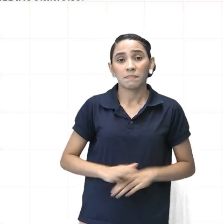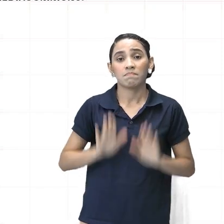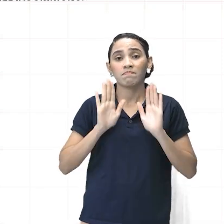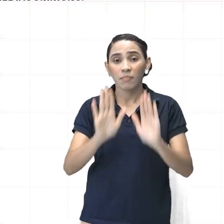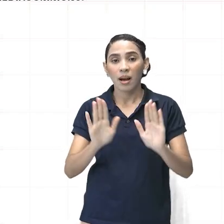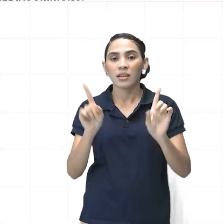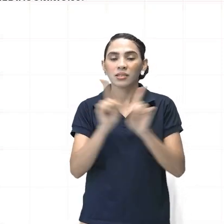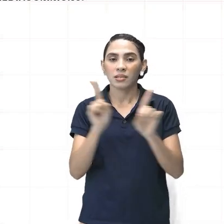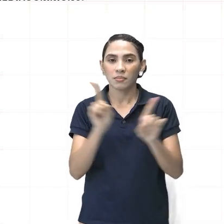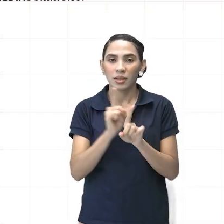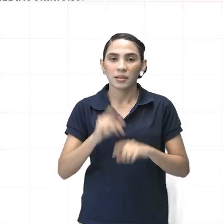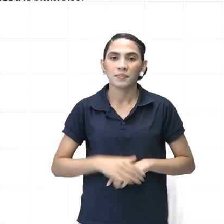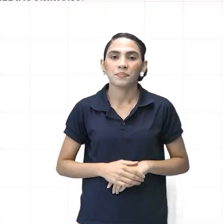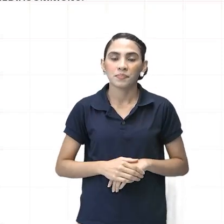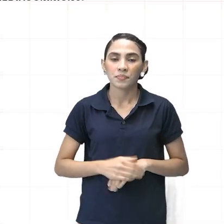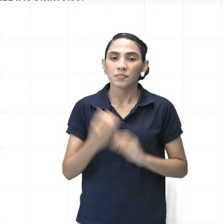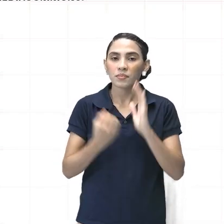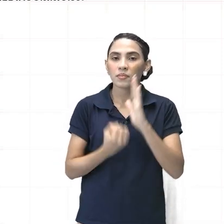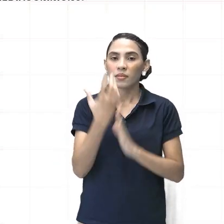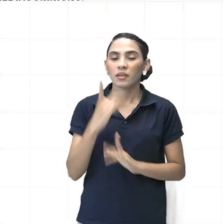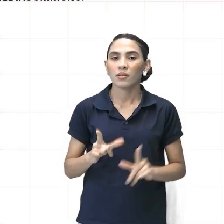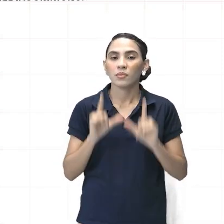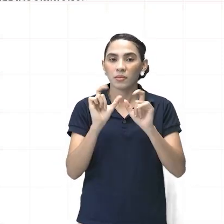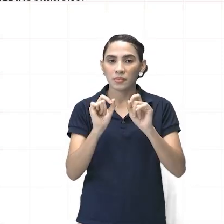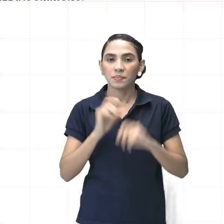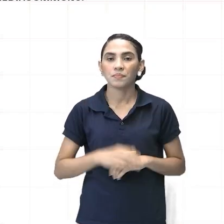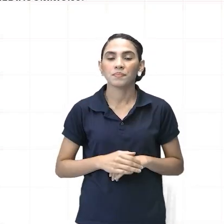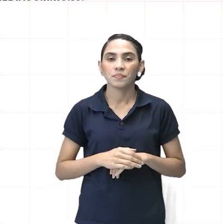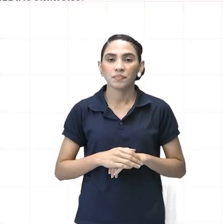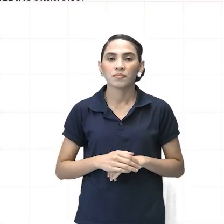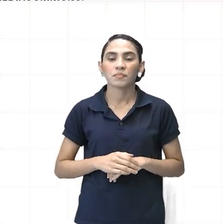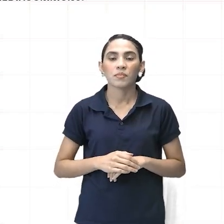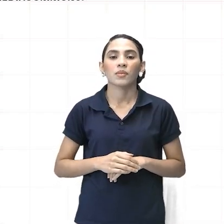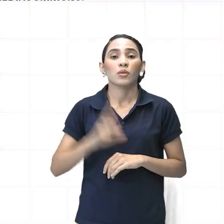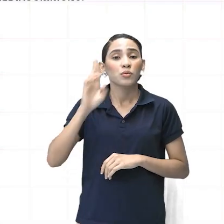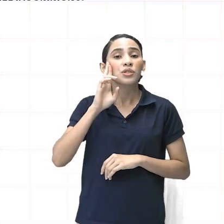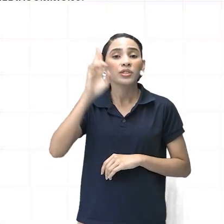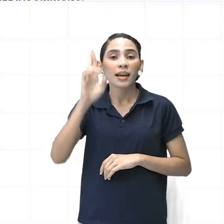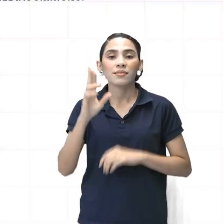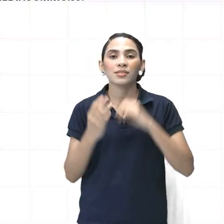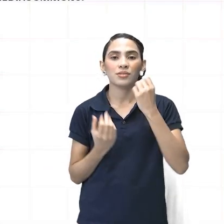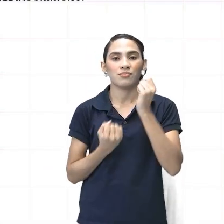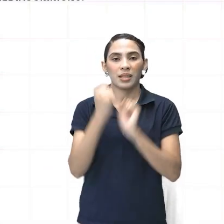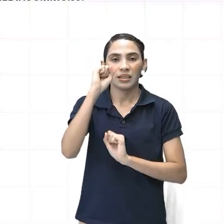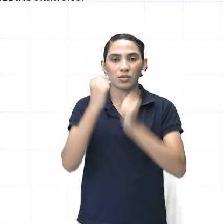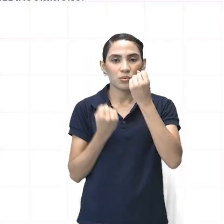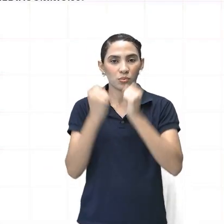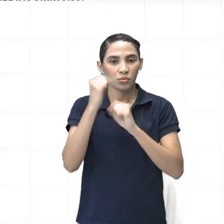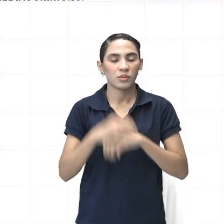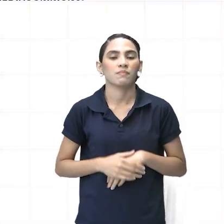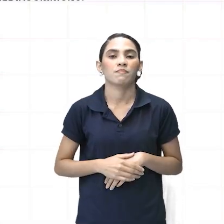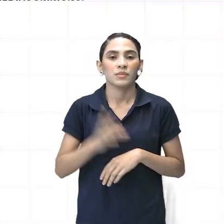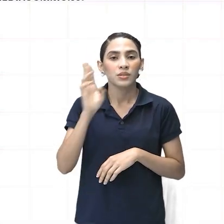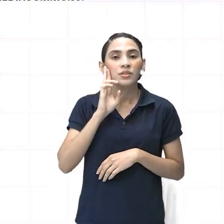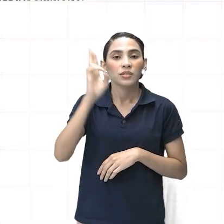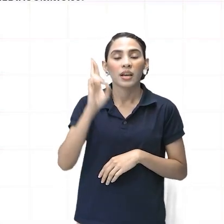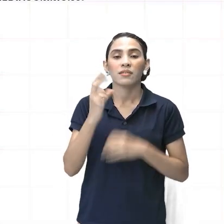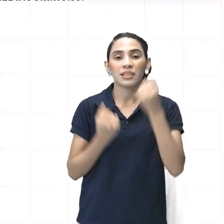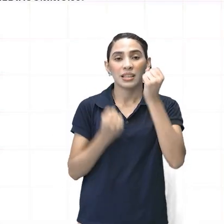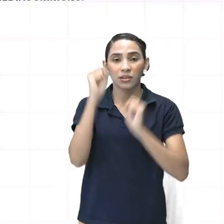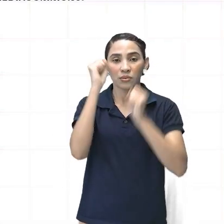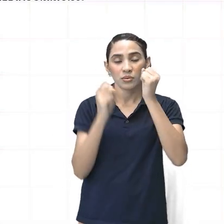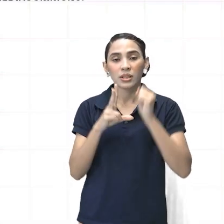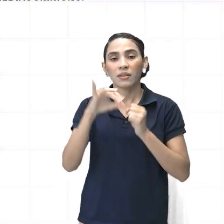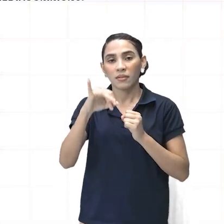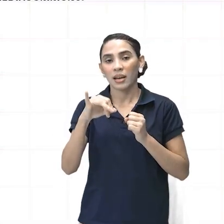mas também começa a surgir o quê? Os donos das indústrias, certo? Os donos das indústrias